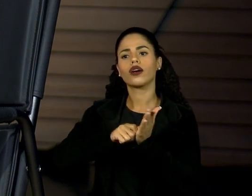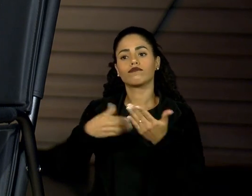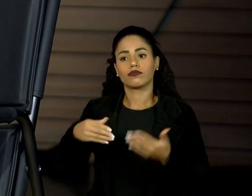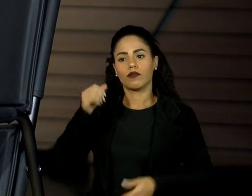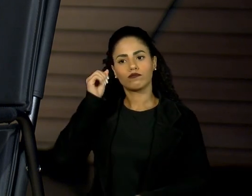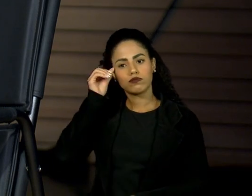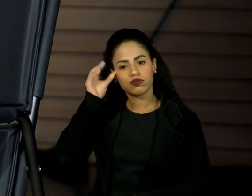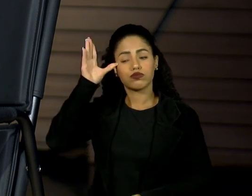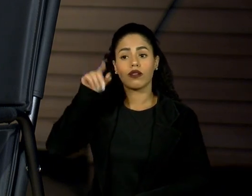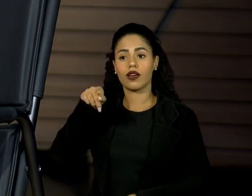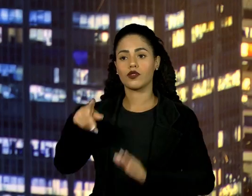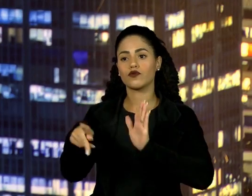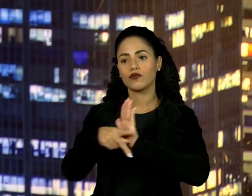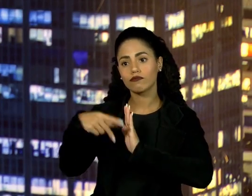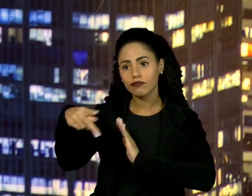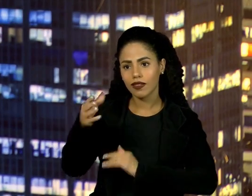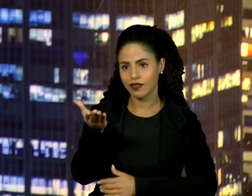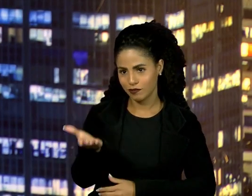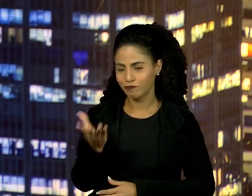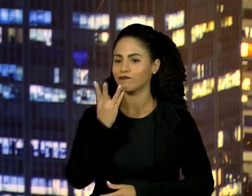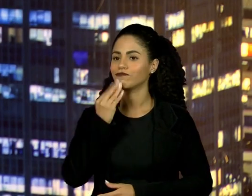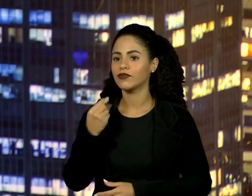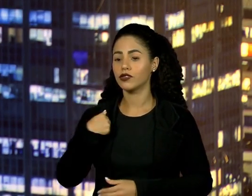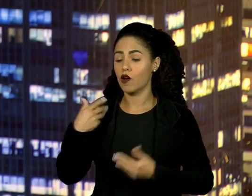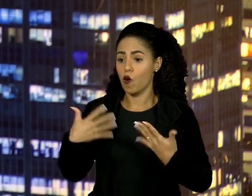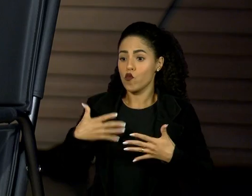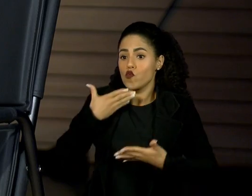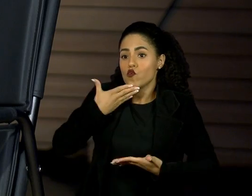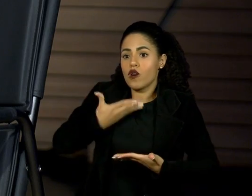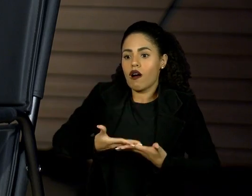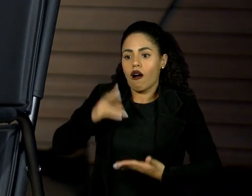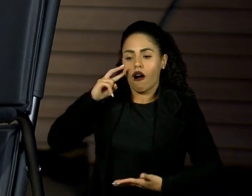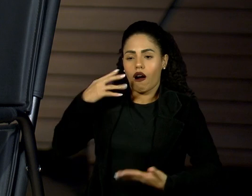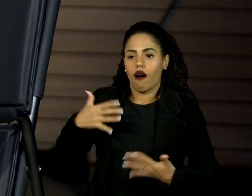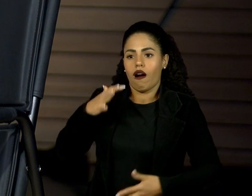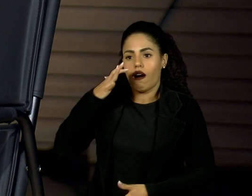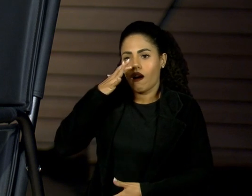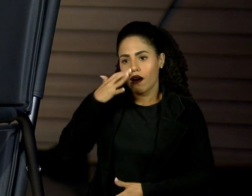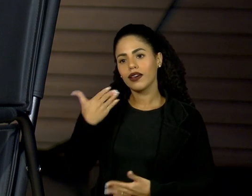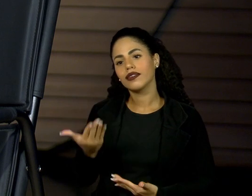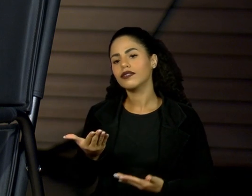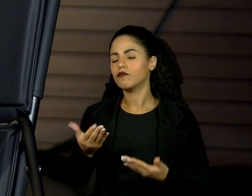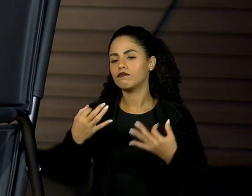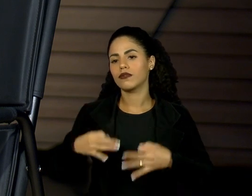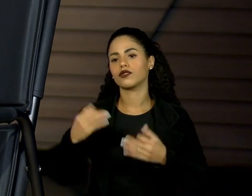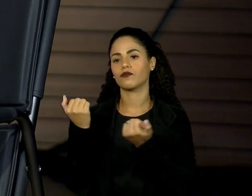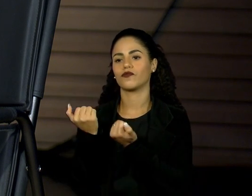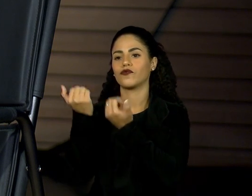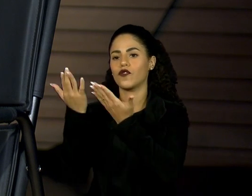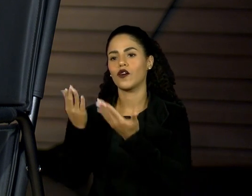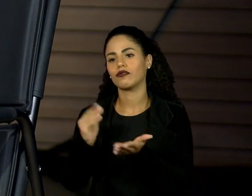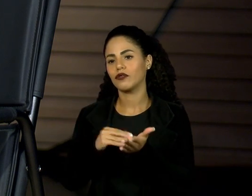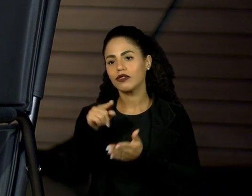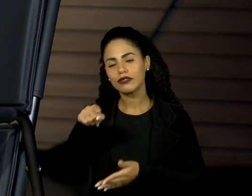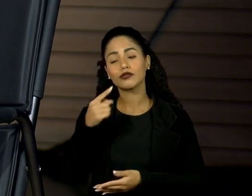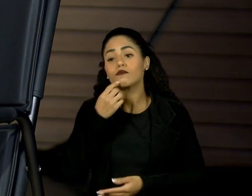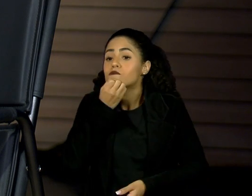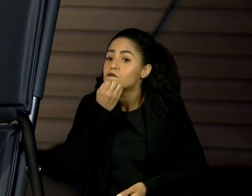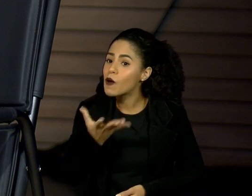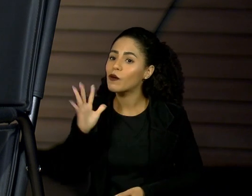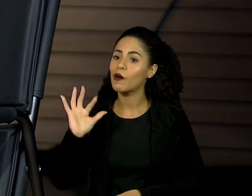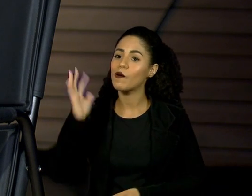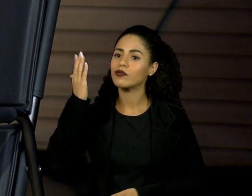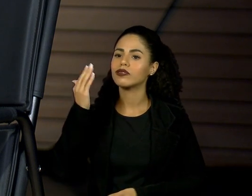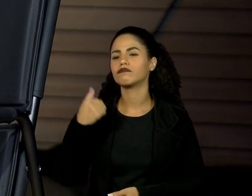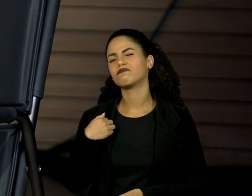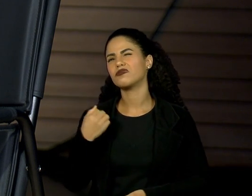conhecem a obra do Machado de Assis, ficam fascinados e, então, faltava essa inserção internacional para ele. Isso começou a acontecer a